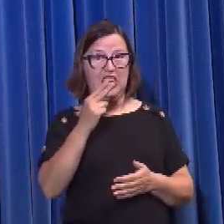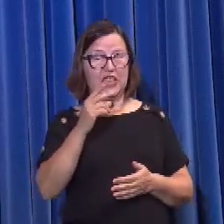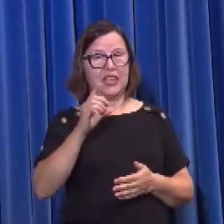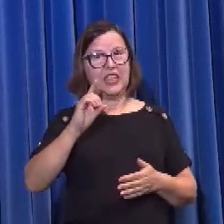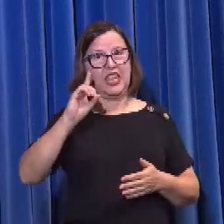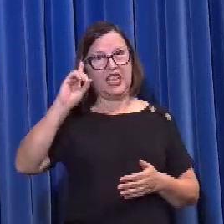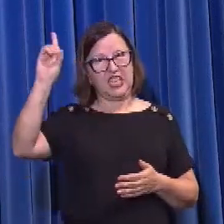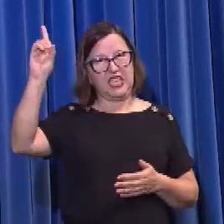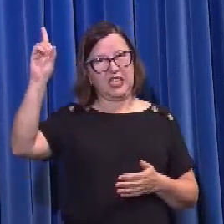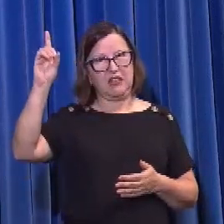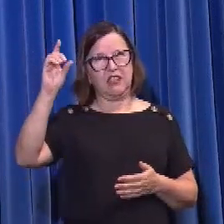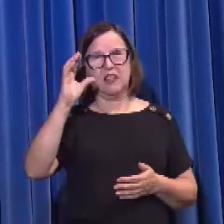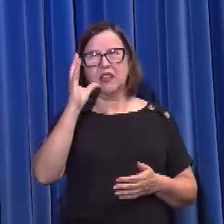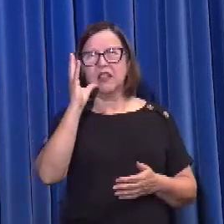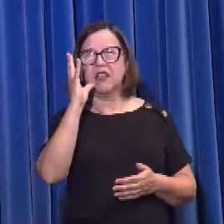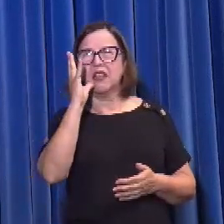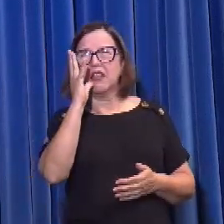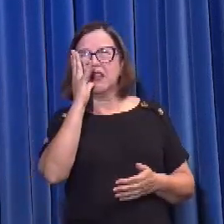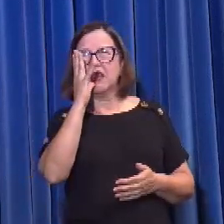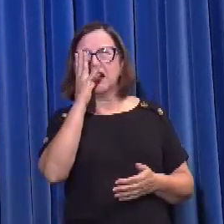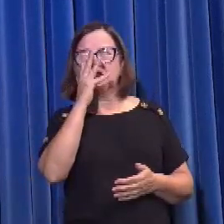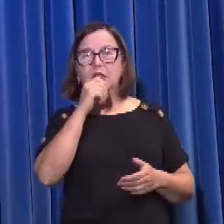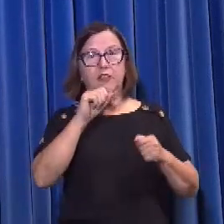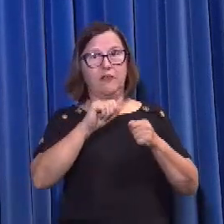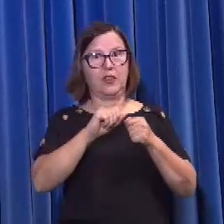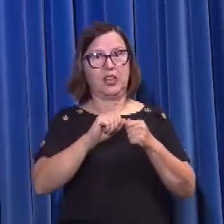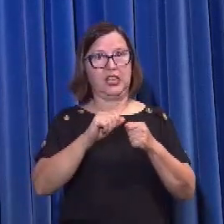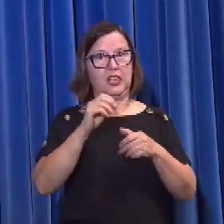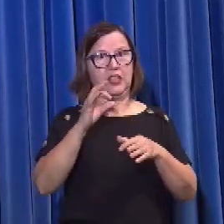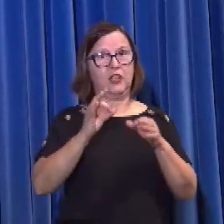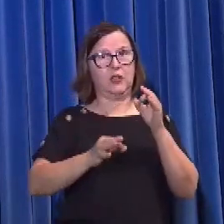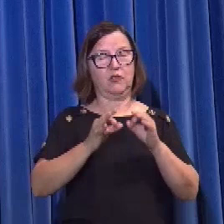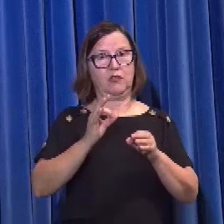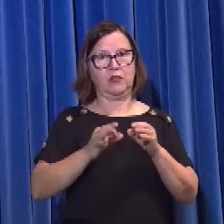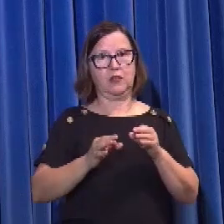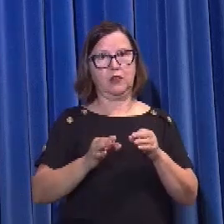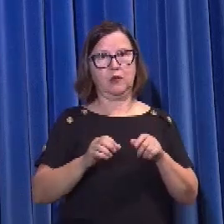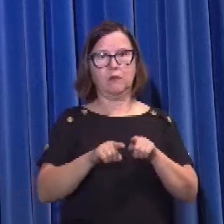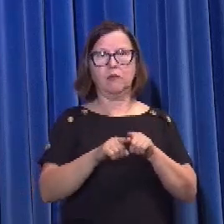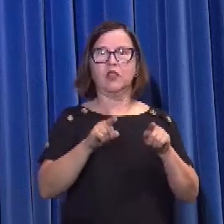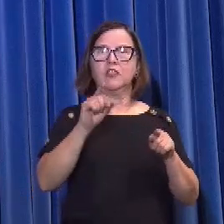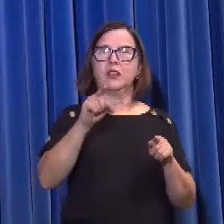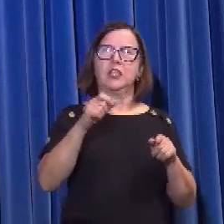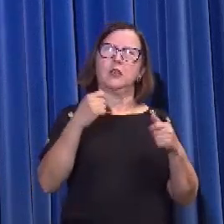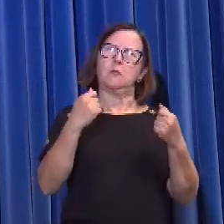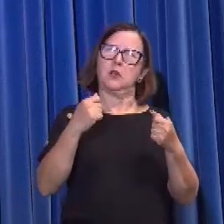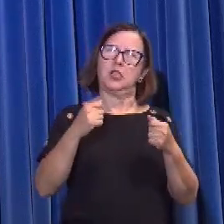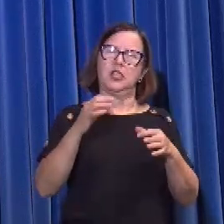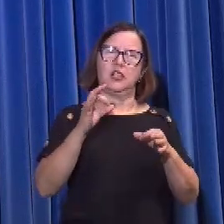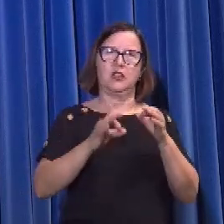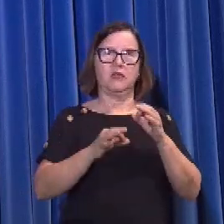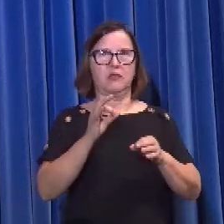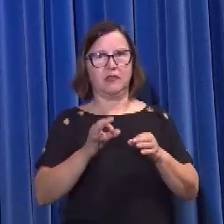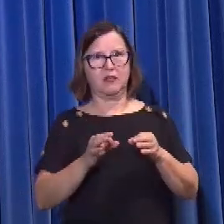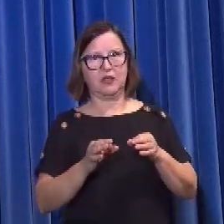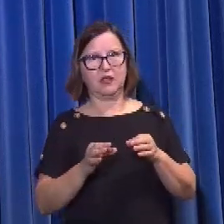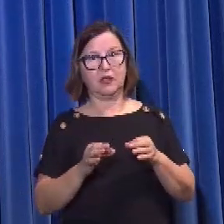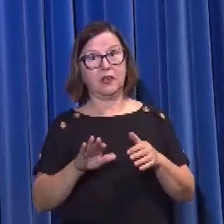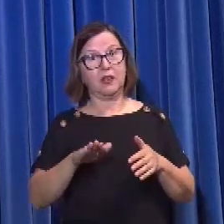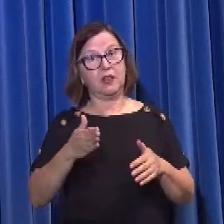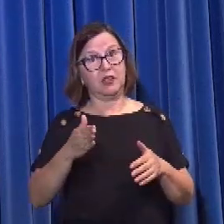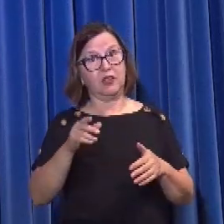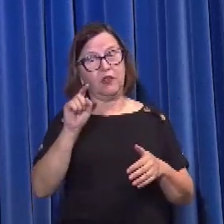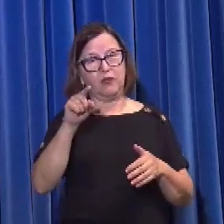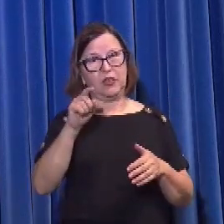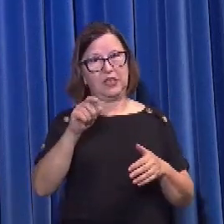está tardando em operar a sua justiça e você é que precisa ser a justiça. E você se transforma num